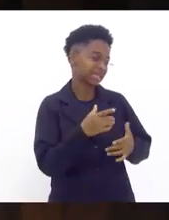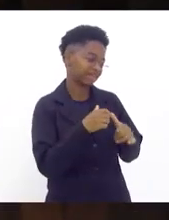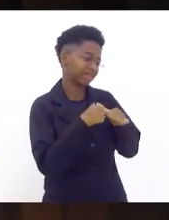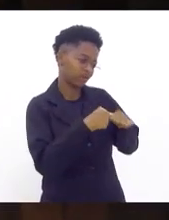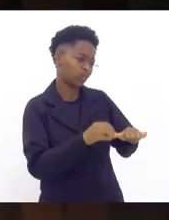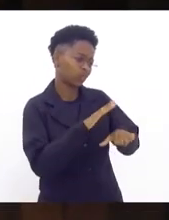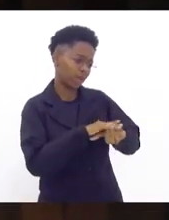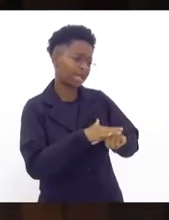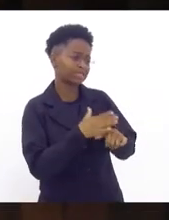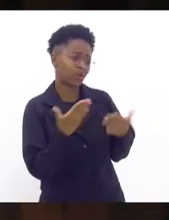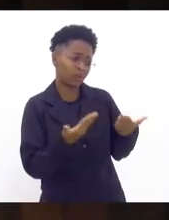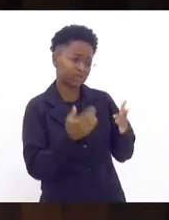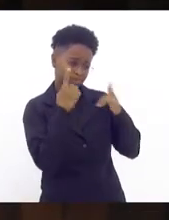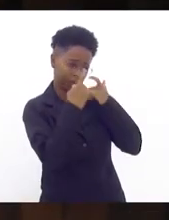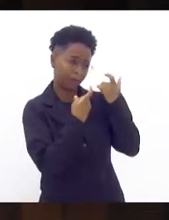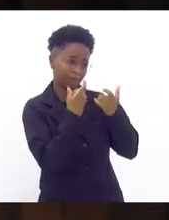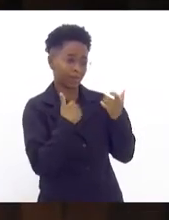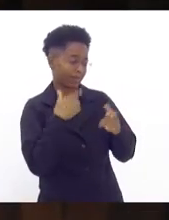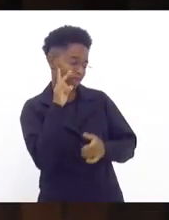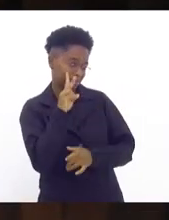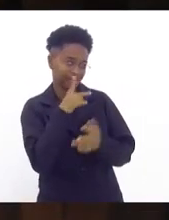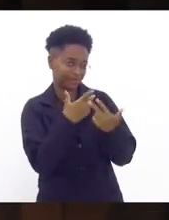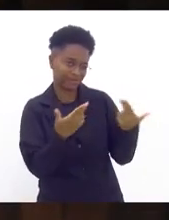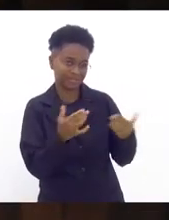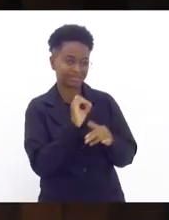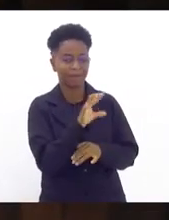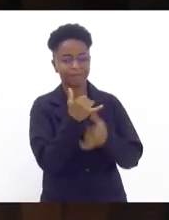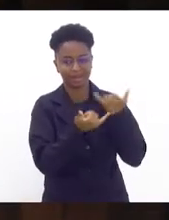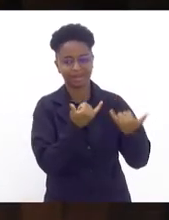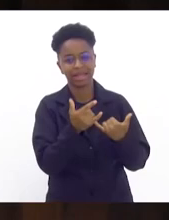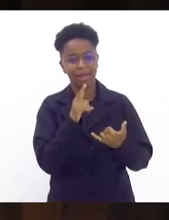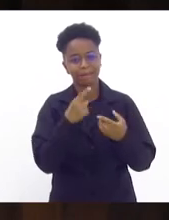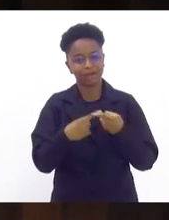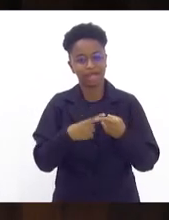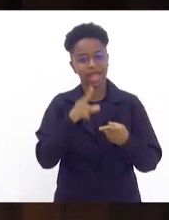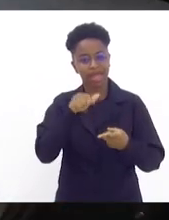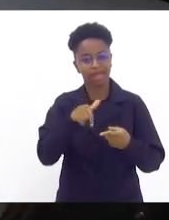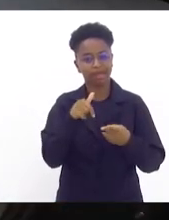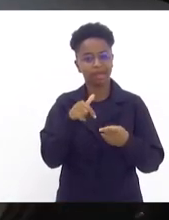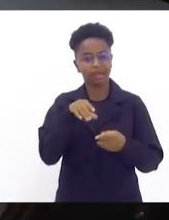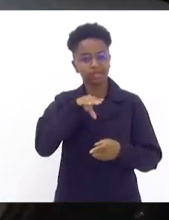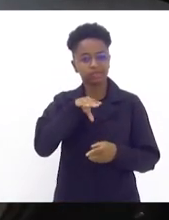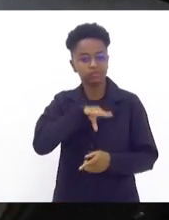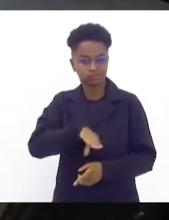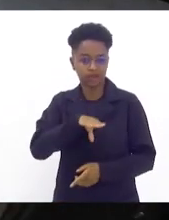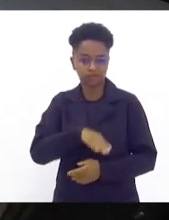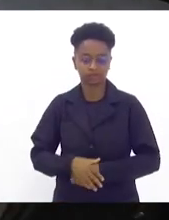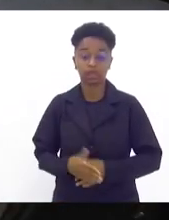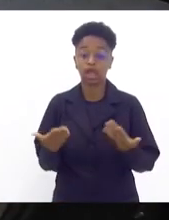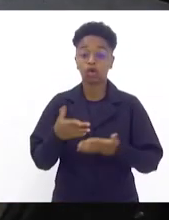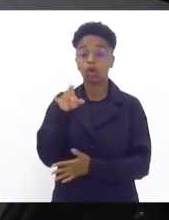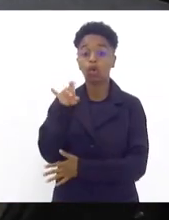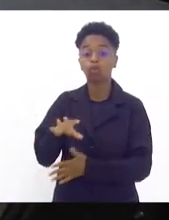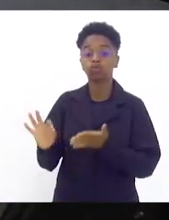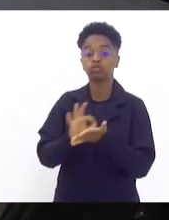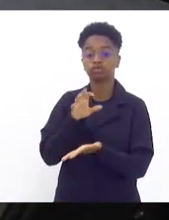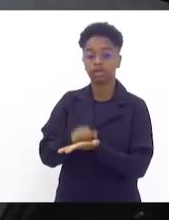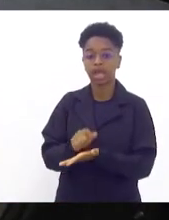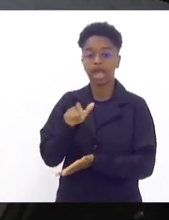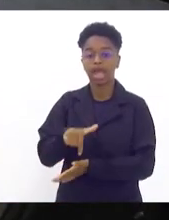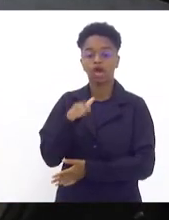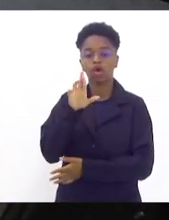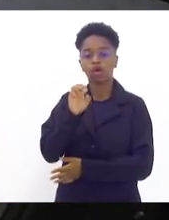hoje desesperada. Aí lembrei desse fato. Dani Vascaína. Agora, o último orador inscrito é o nobre deputado Rodrigo